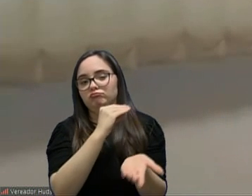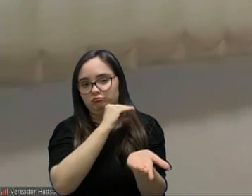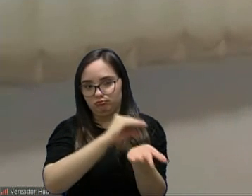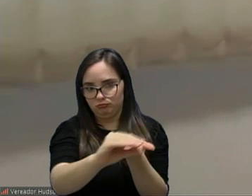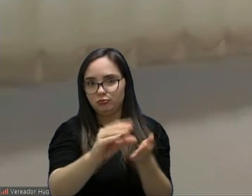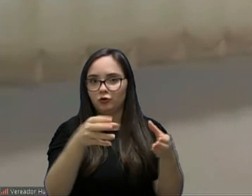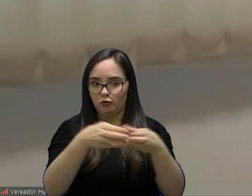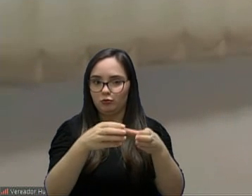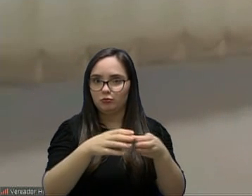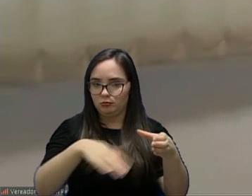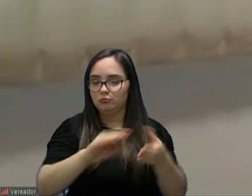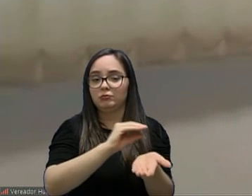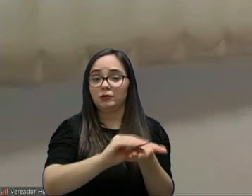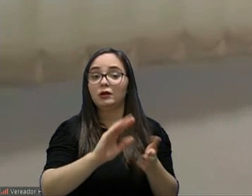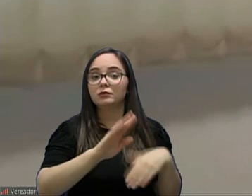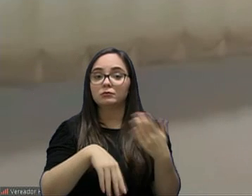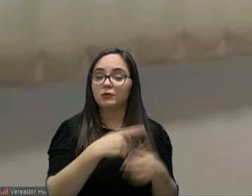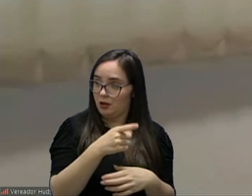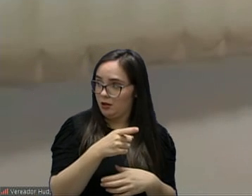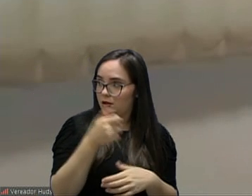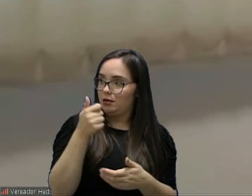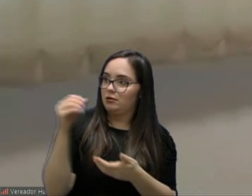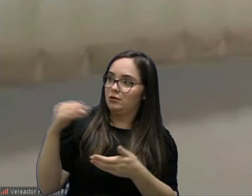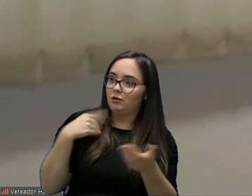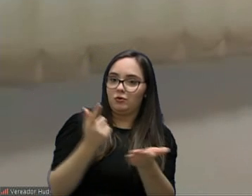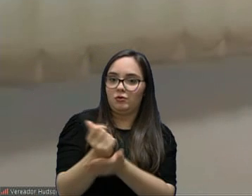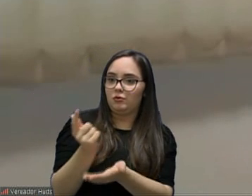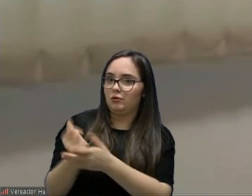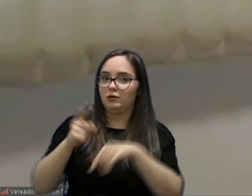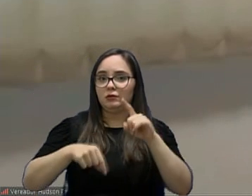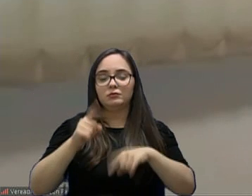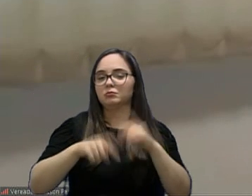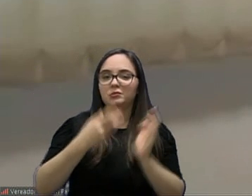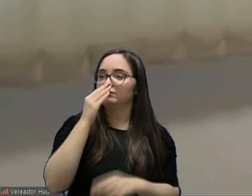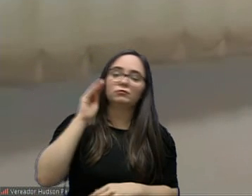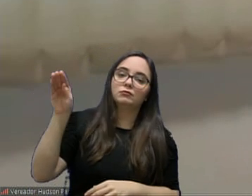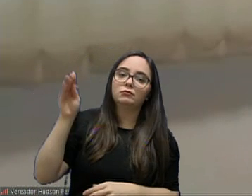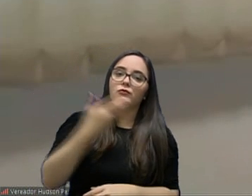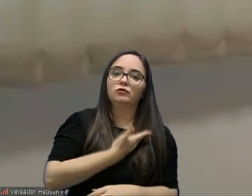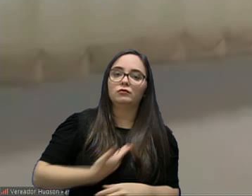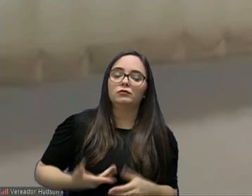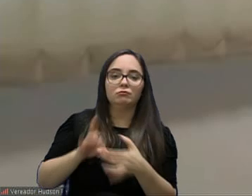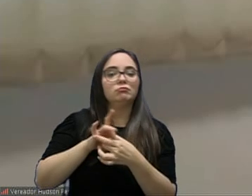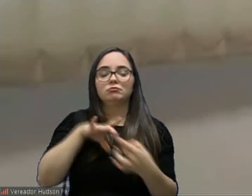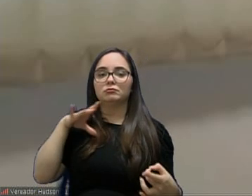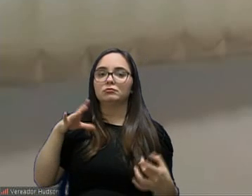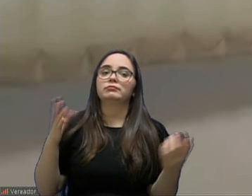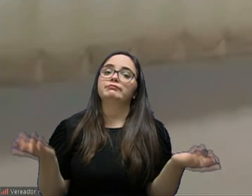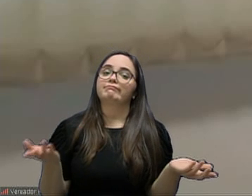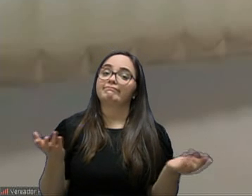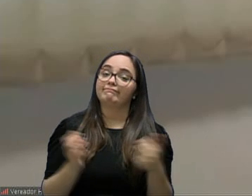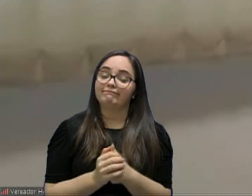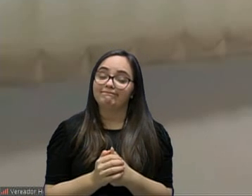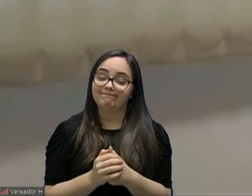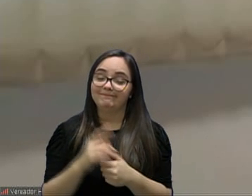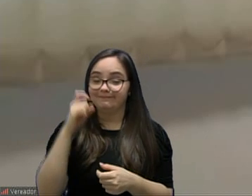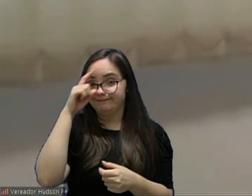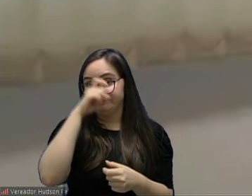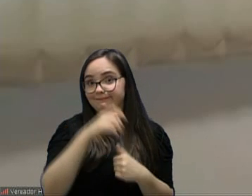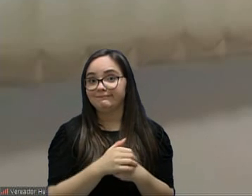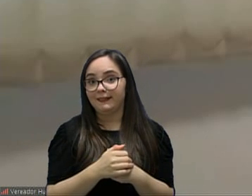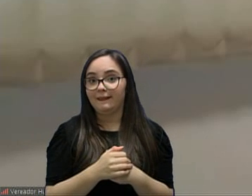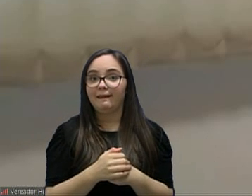em entidades e essas entidades dão as costas depois. Então, são duas situações diferentes das emendas. A emenda de